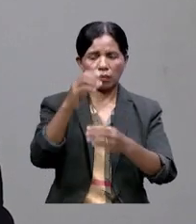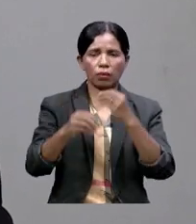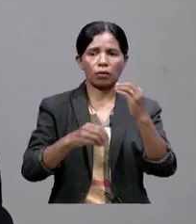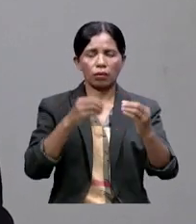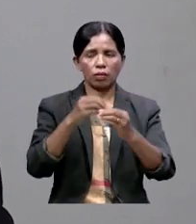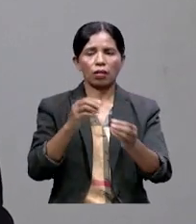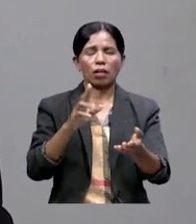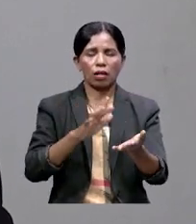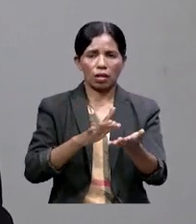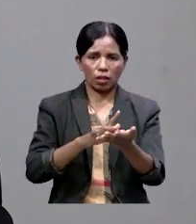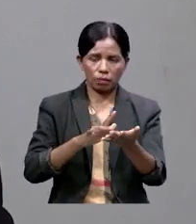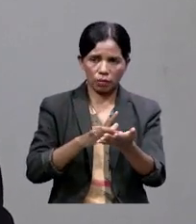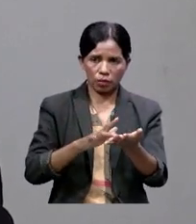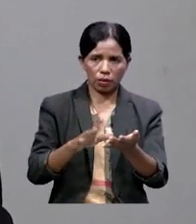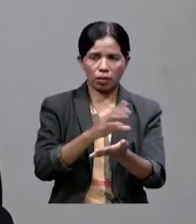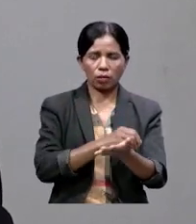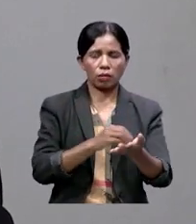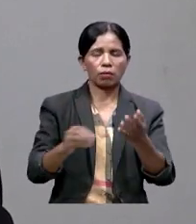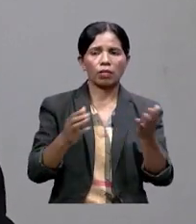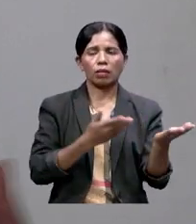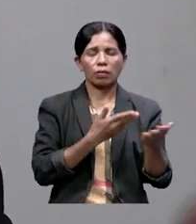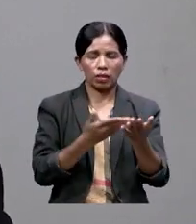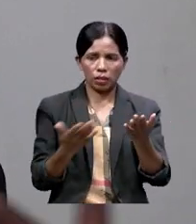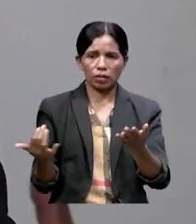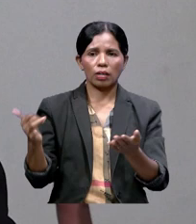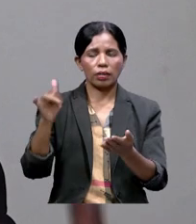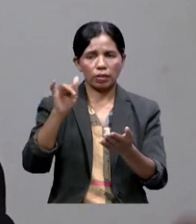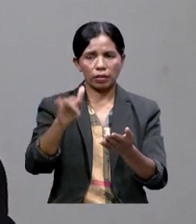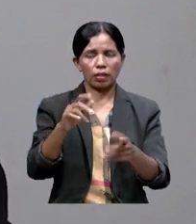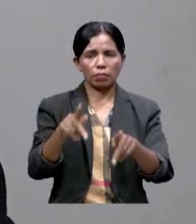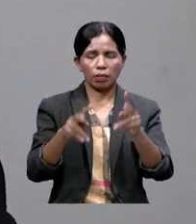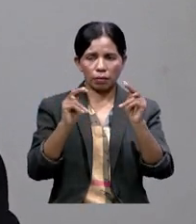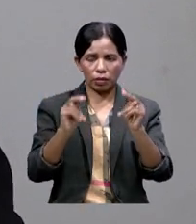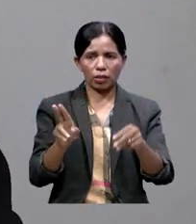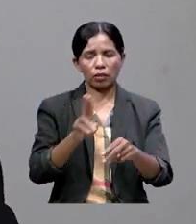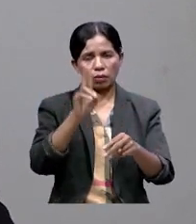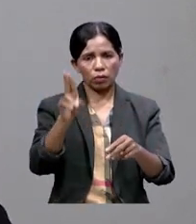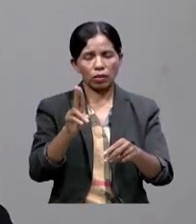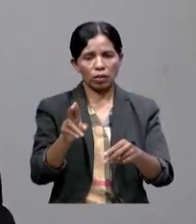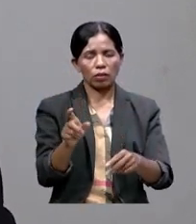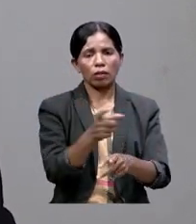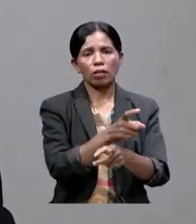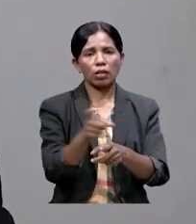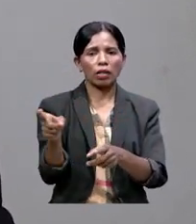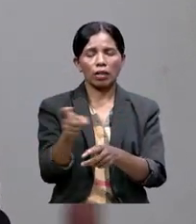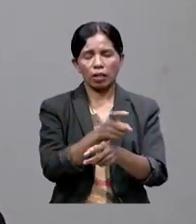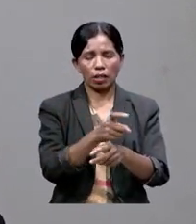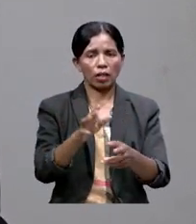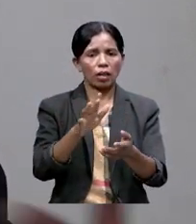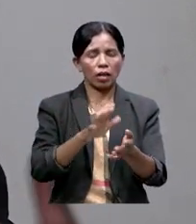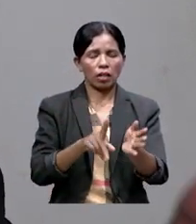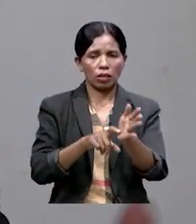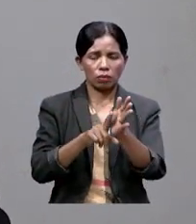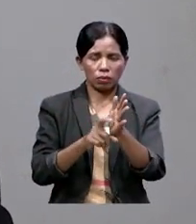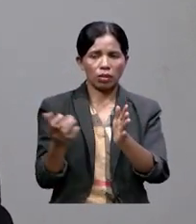ai moru cu nova transporte cu nova material ve mă precizat jau di rega ai moru șer ne care că vele